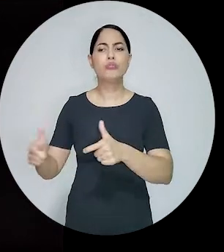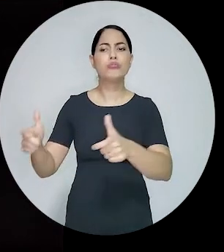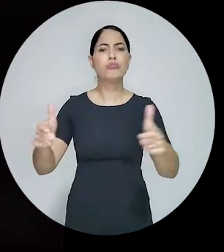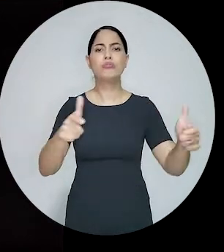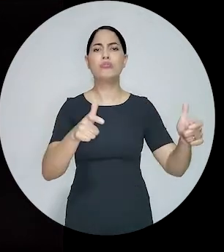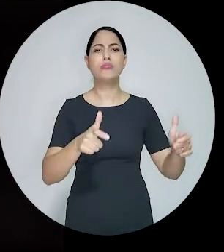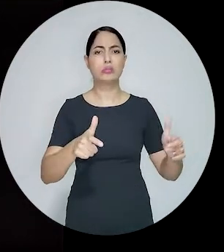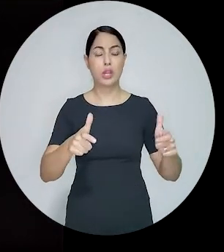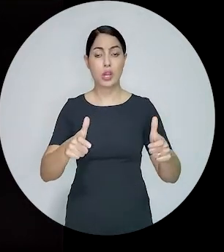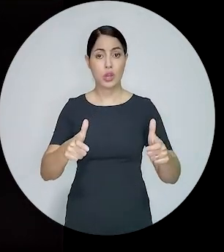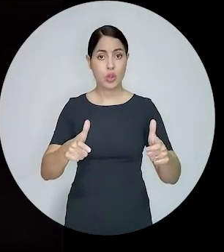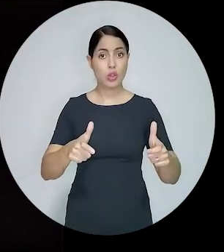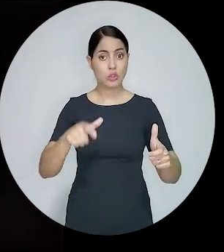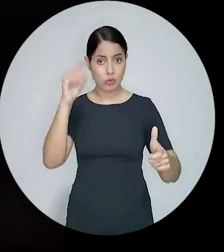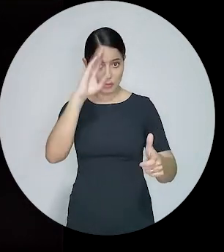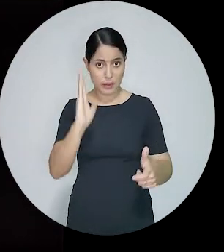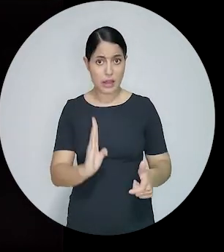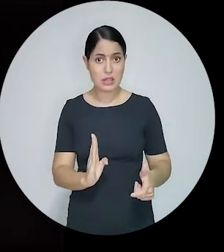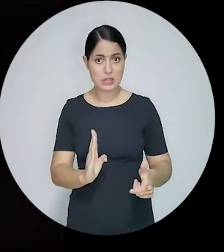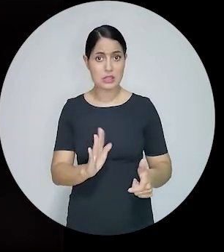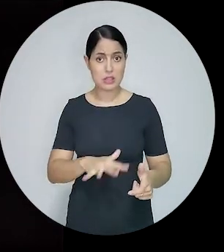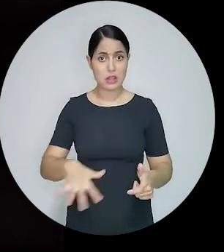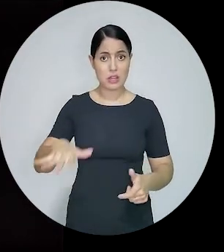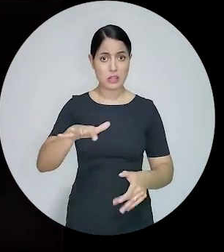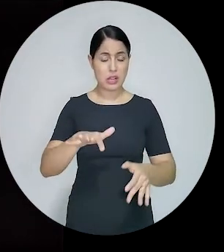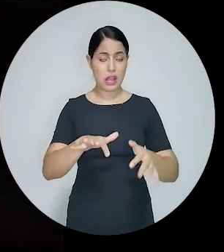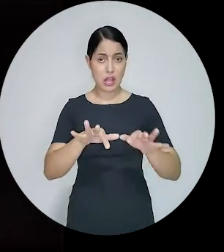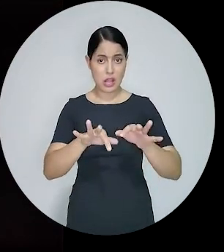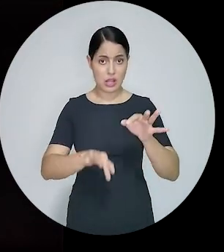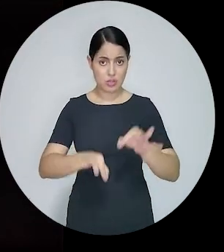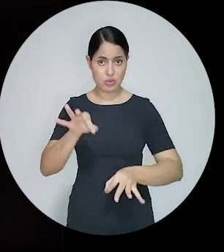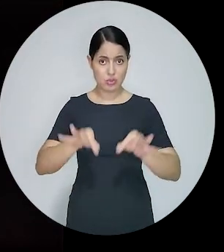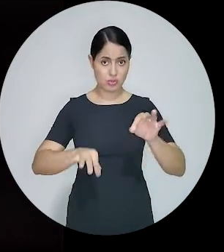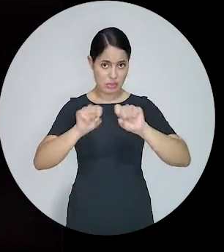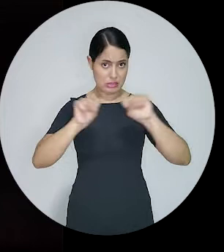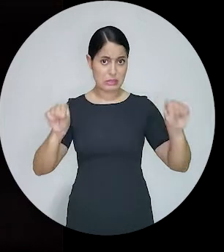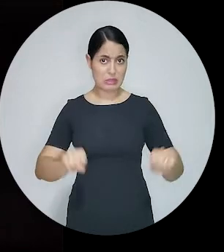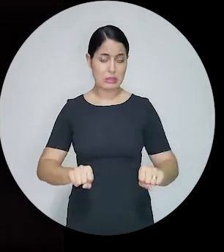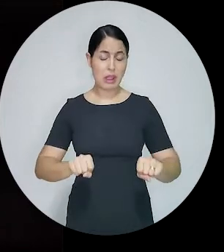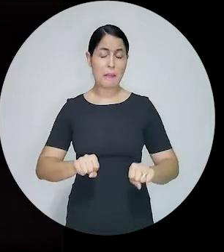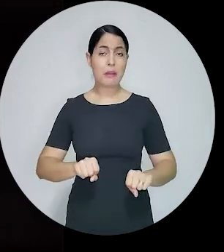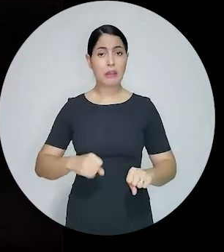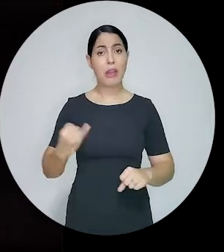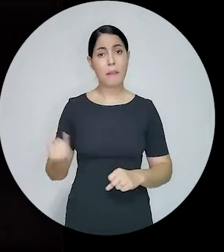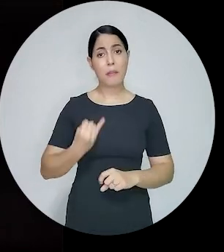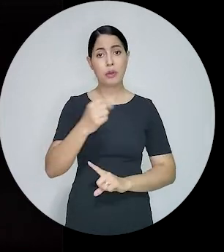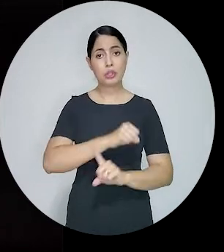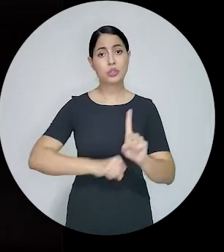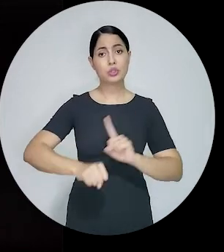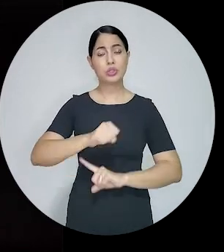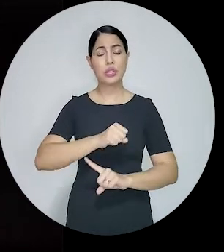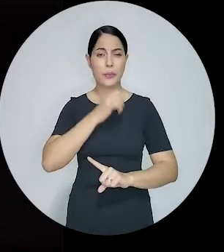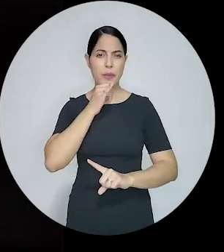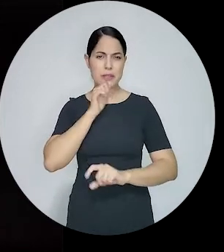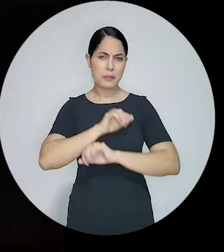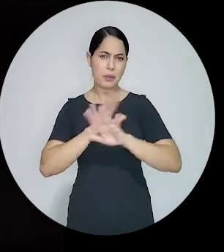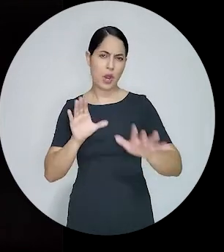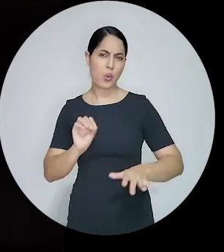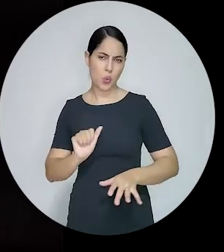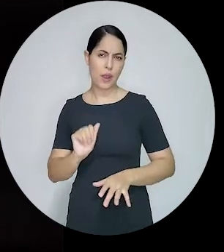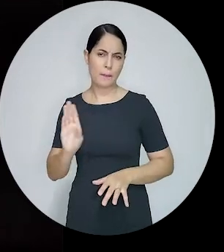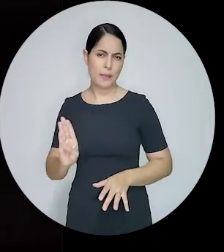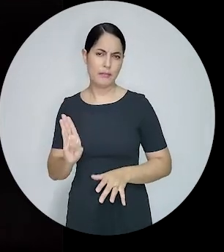ou as organizações da sociedade civil, do sistema de justiça que tem uma atuação relevante, importante na sociedade, assim como a Ordem